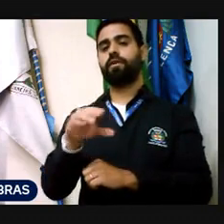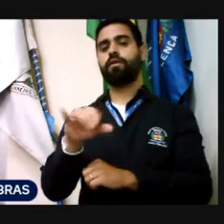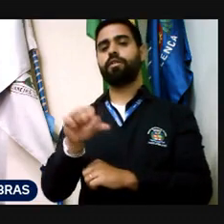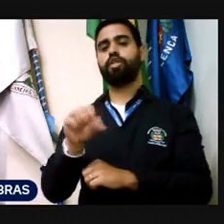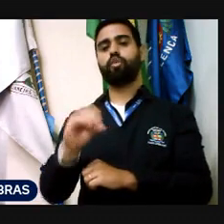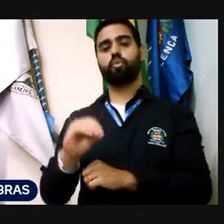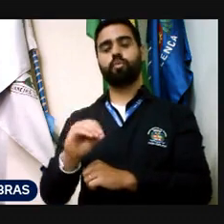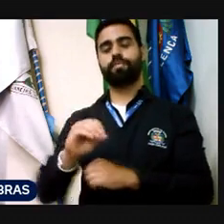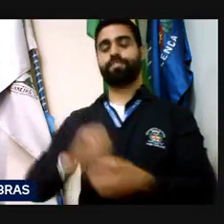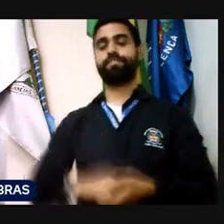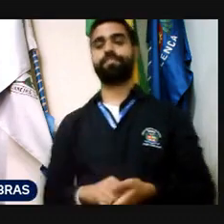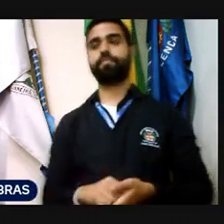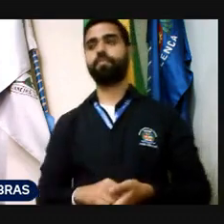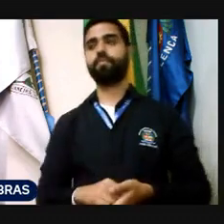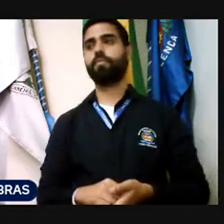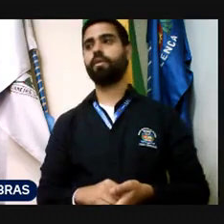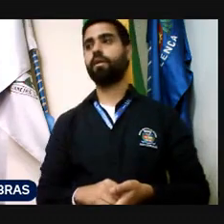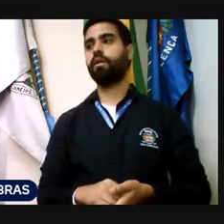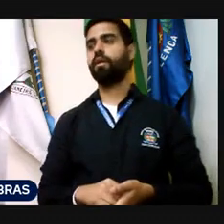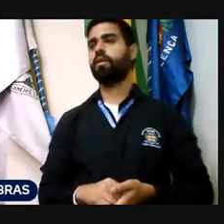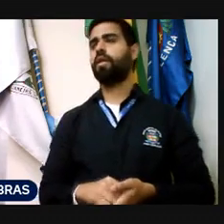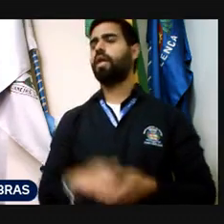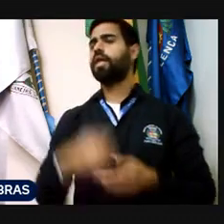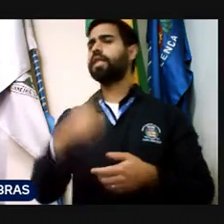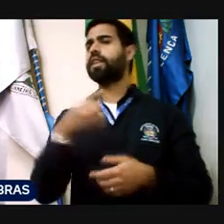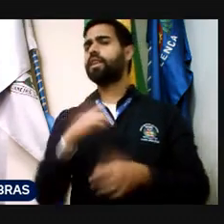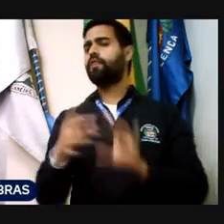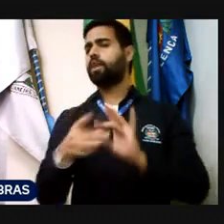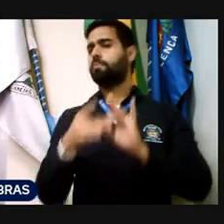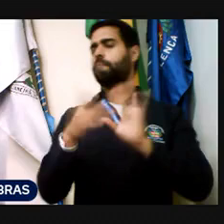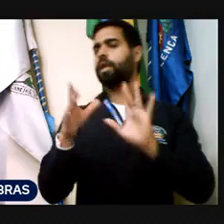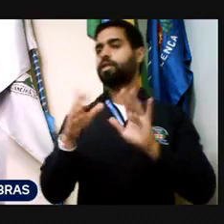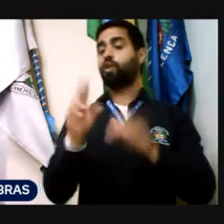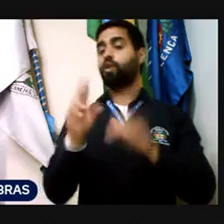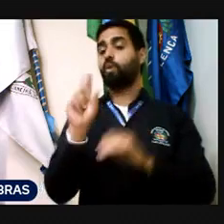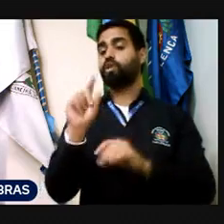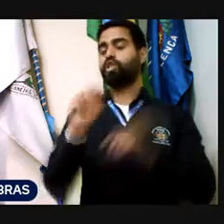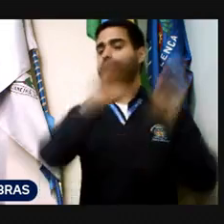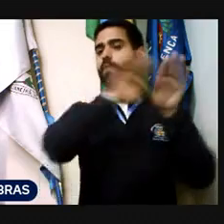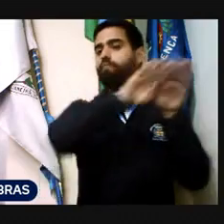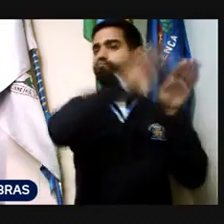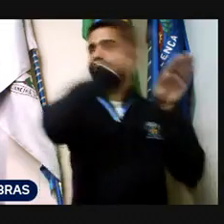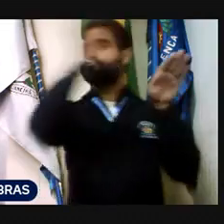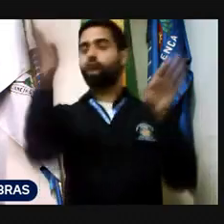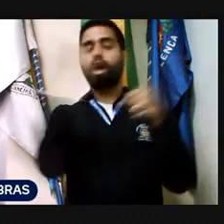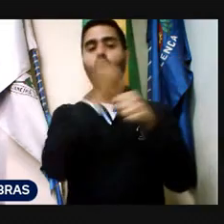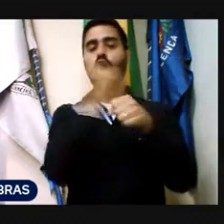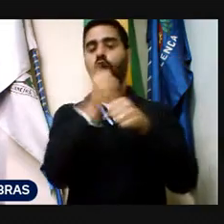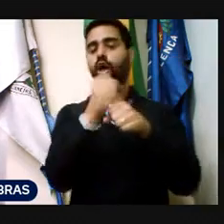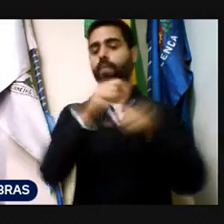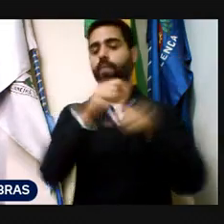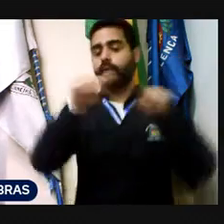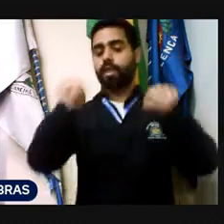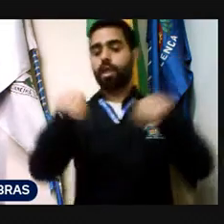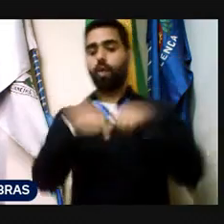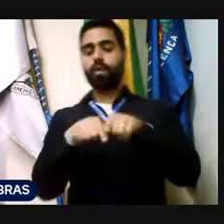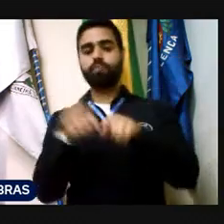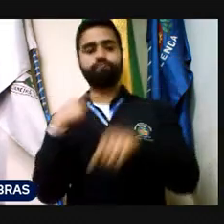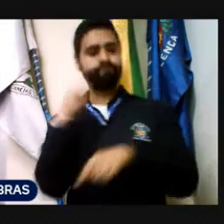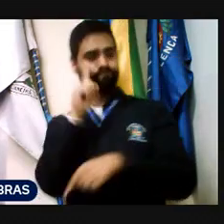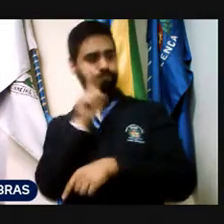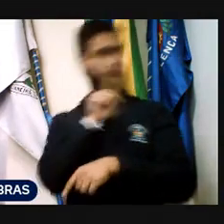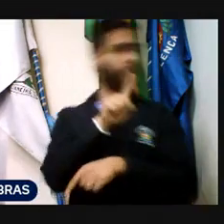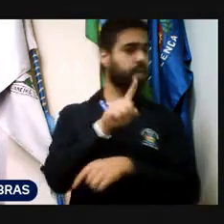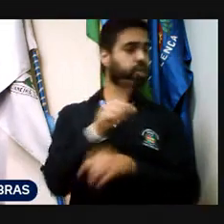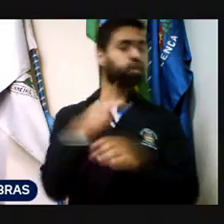vereador Deus Nogueira, foi viabilizada uma emenda parlamentar para a cobertura da quadra poliesportiva do bairro São Francisco. Em visita à gerência de